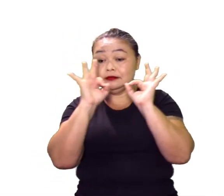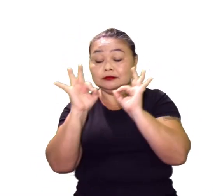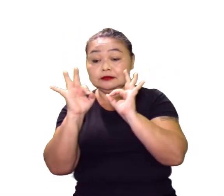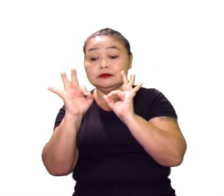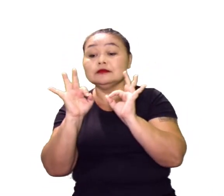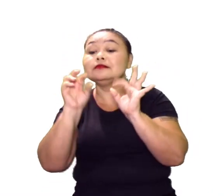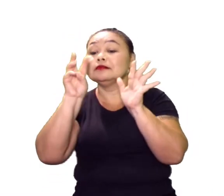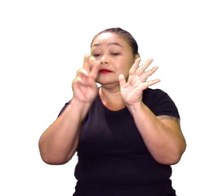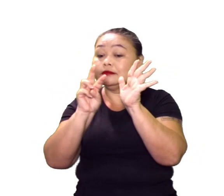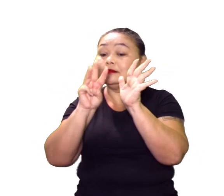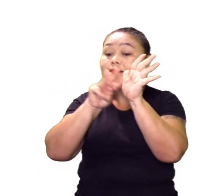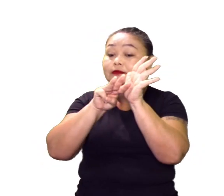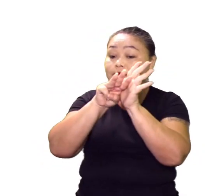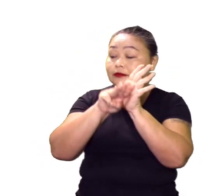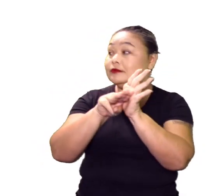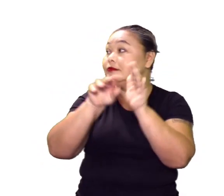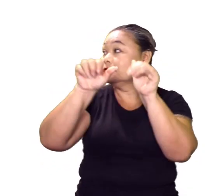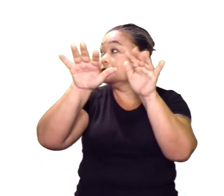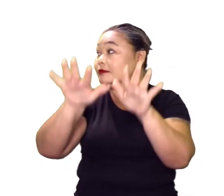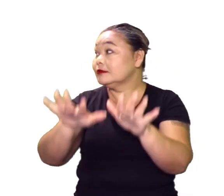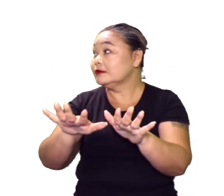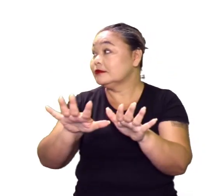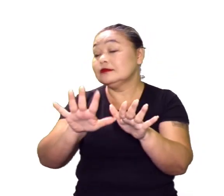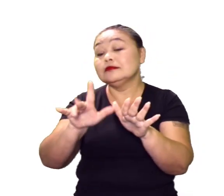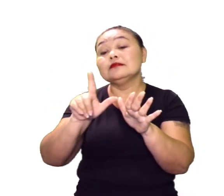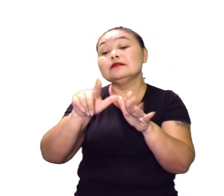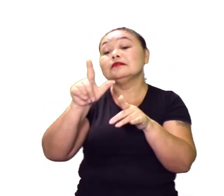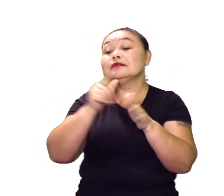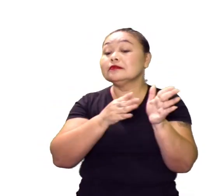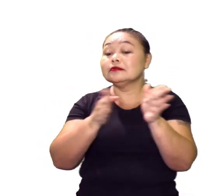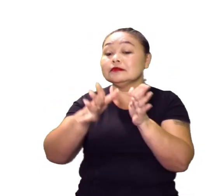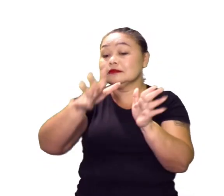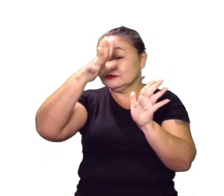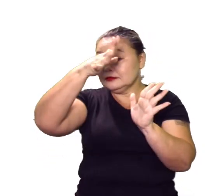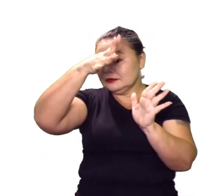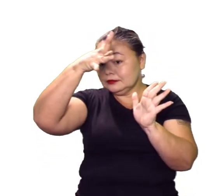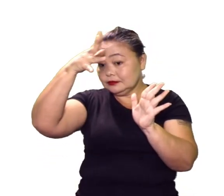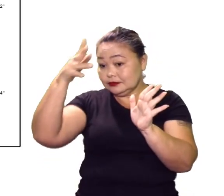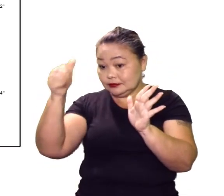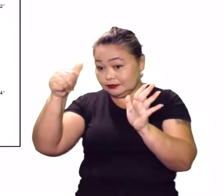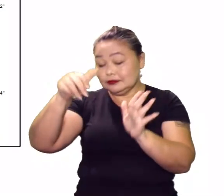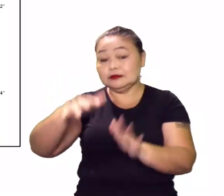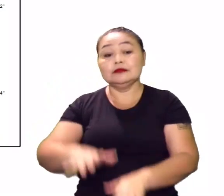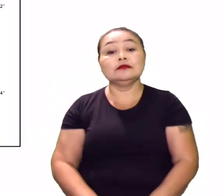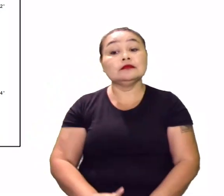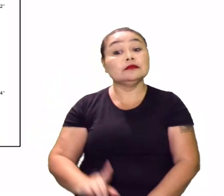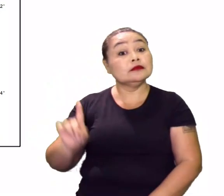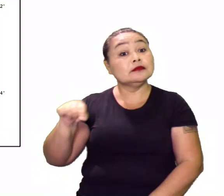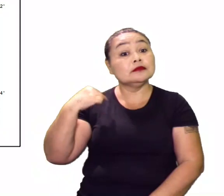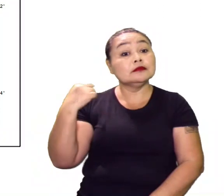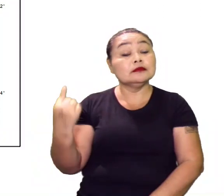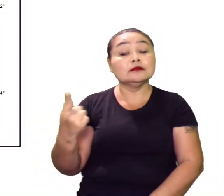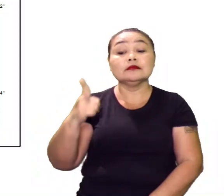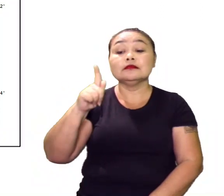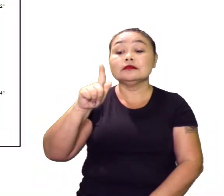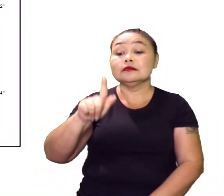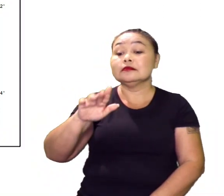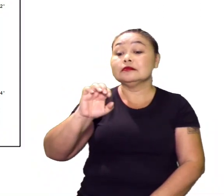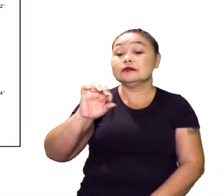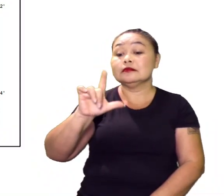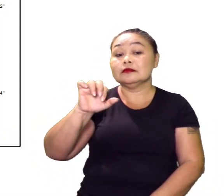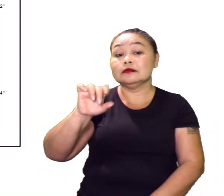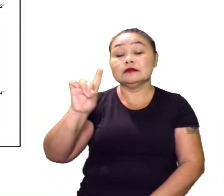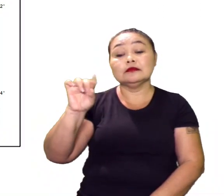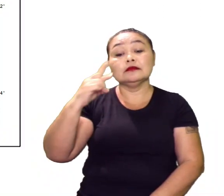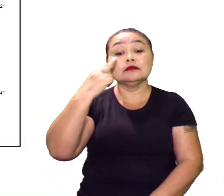da onde o Rio Madeira deságua, lá no Rio Amazonas. Perfeito. Vamos continuar. A nossa geologia,